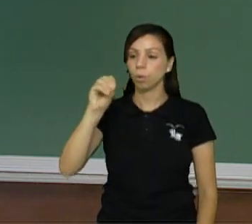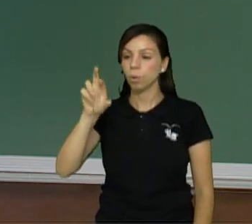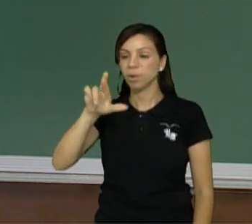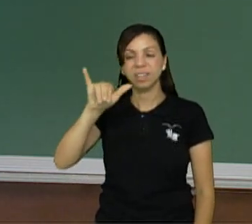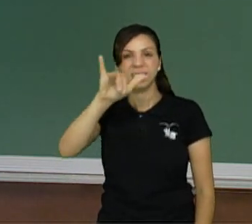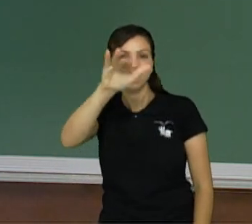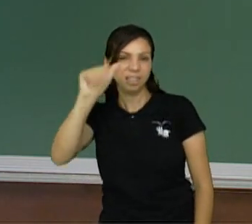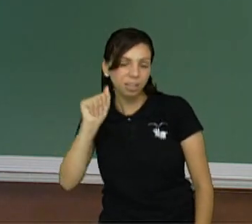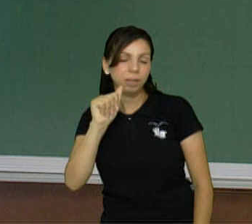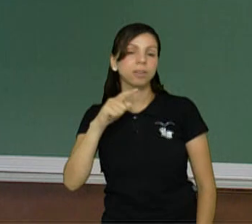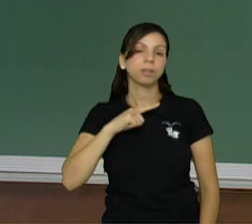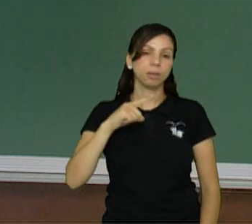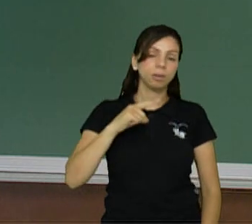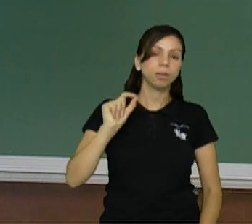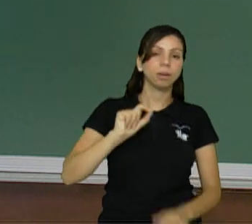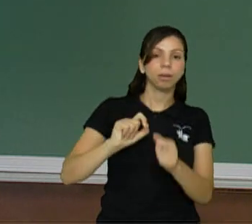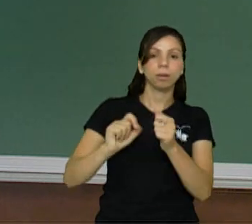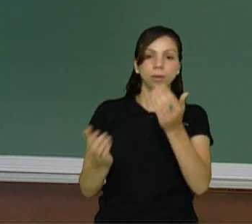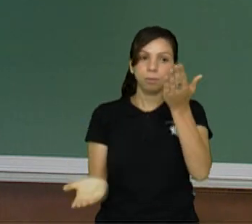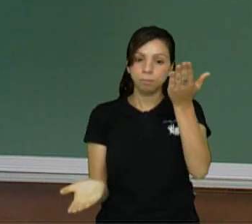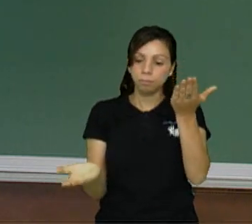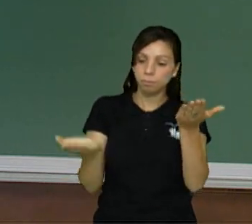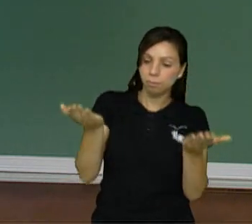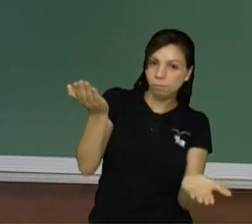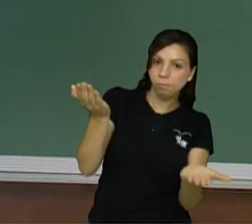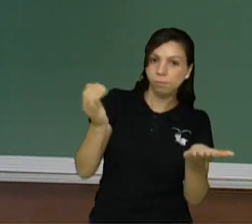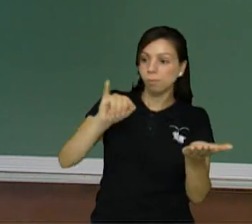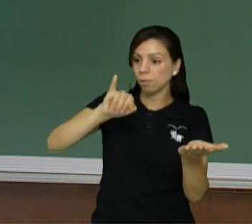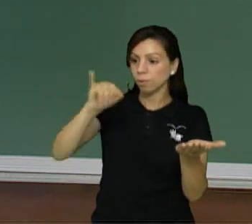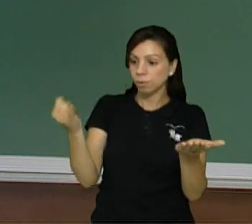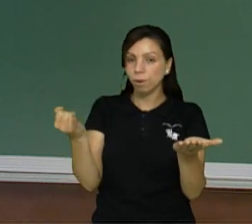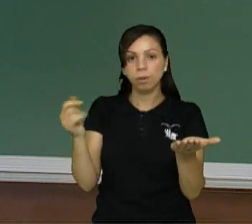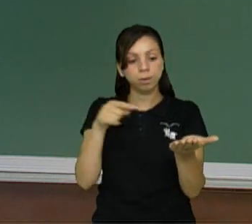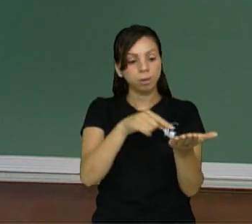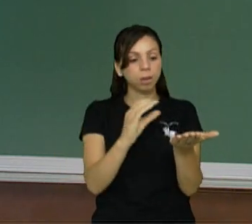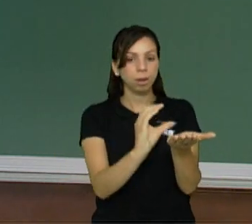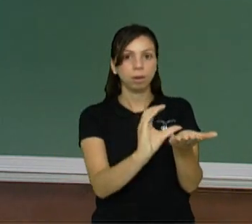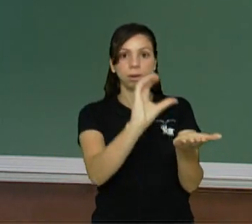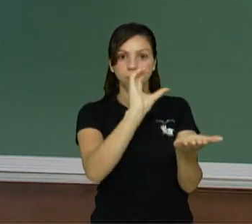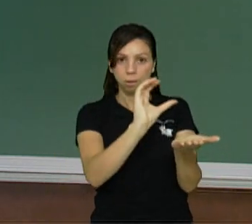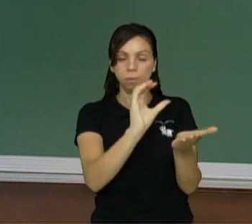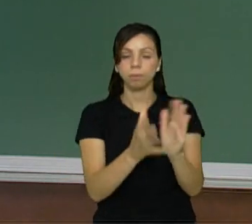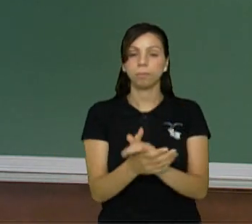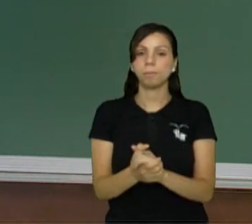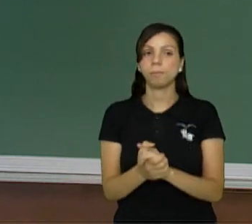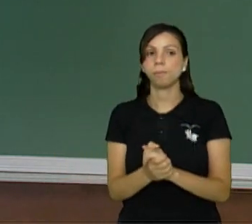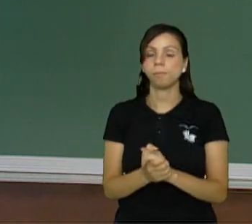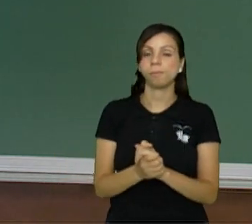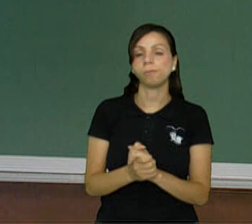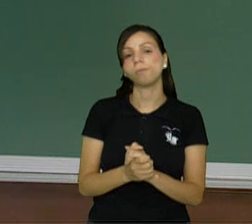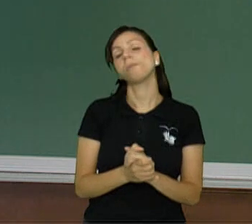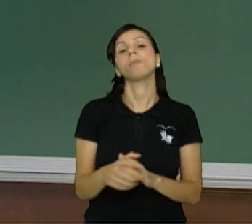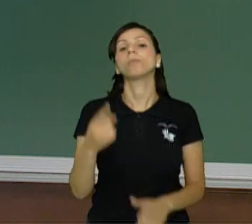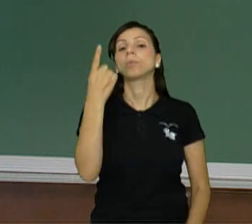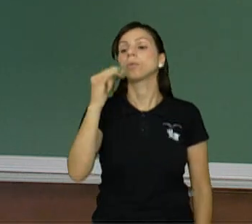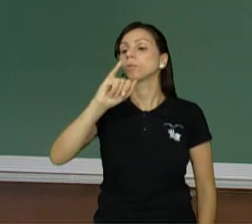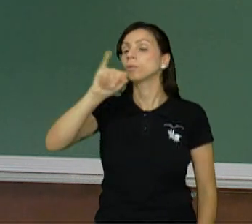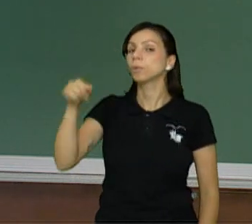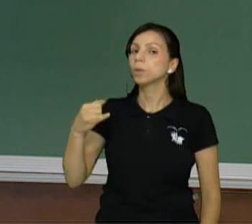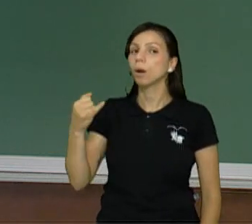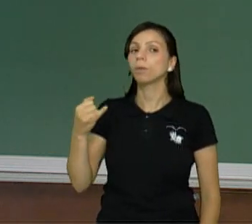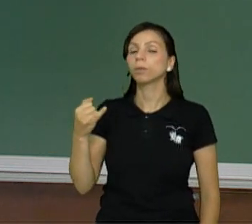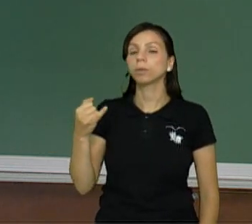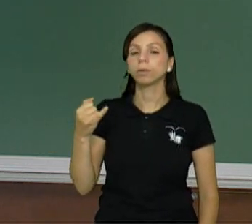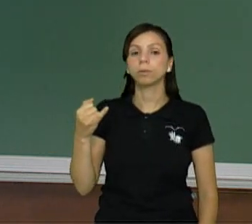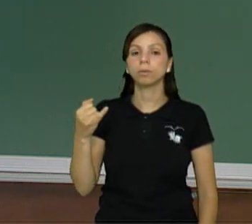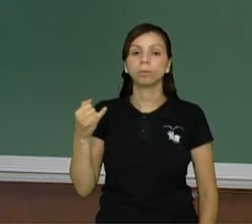os exercícios eles dão a equivalência entre Joule e calor, tá? Pessoal, um Joule vale...